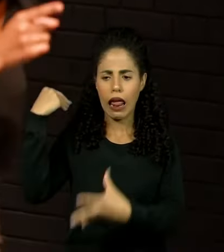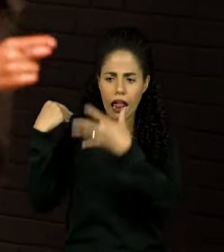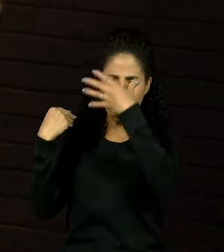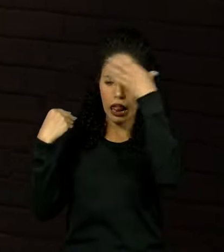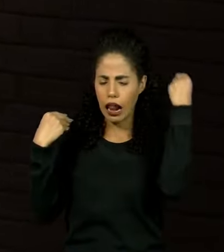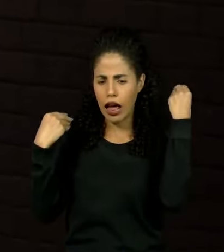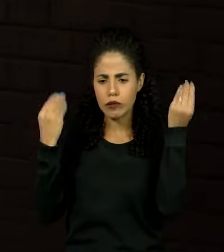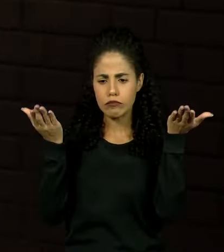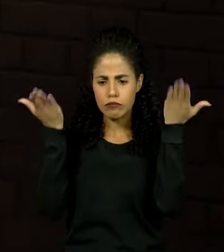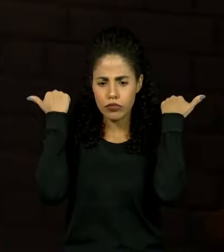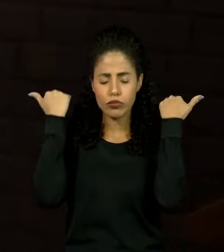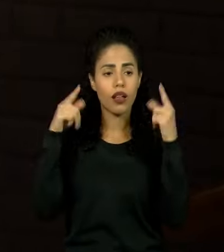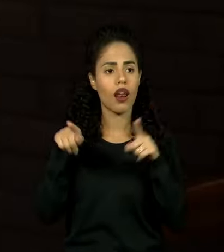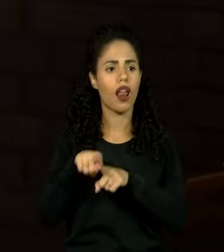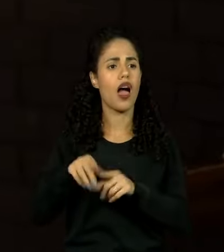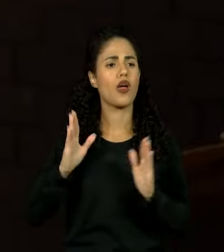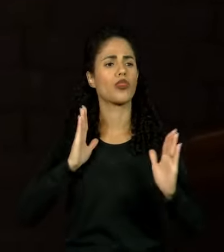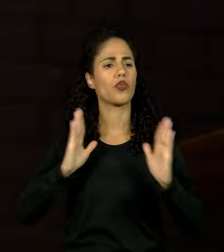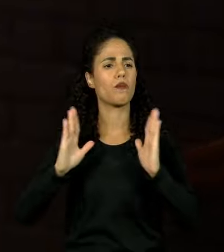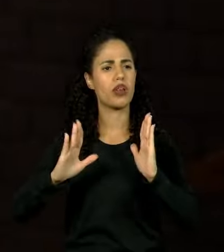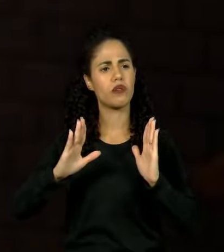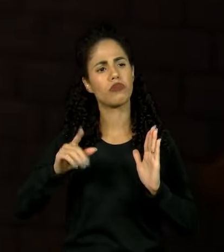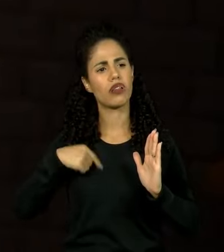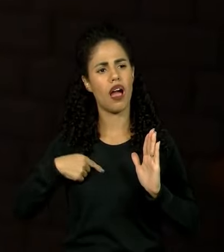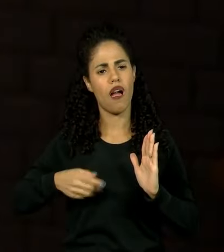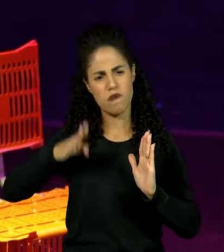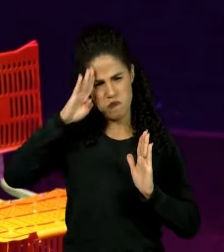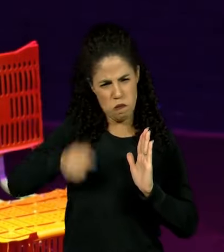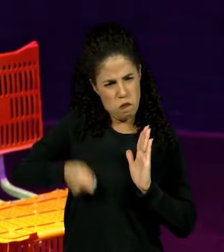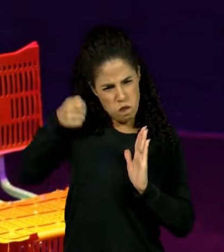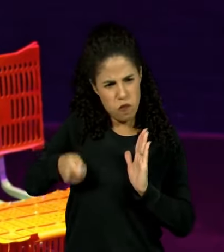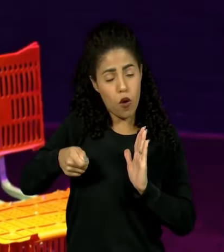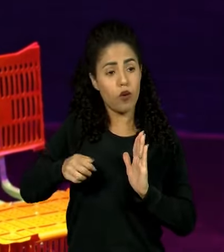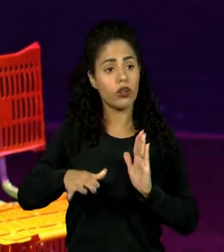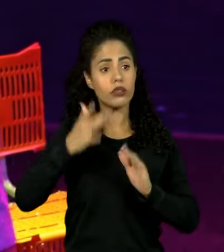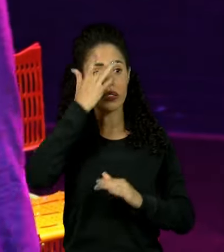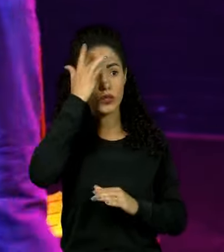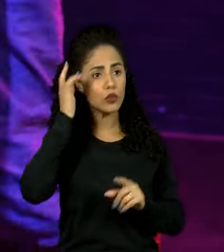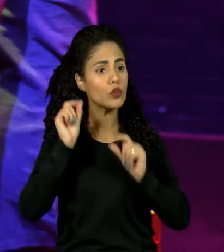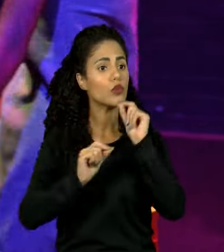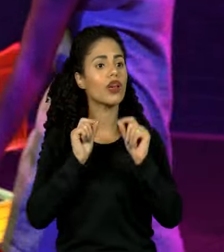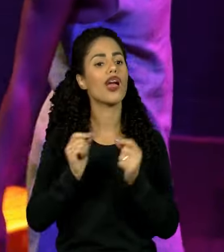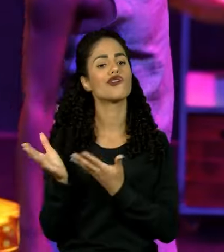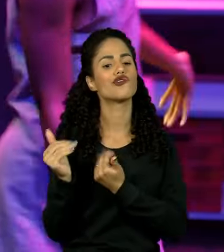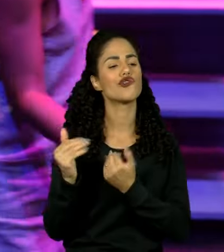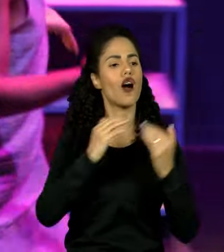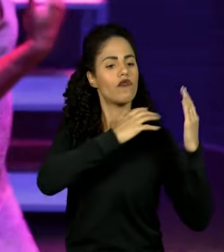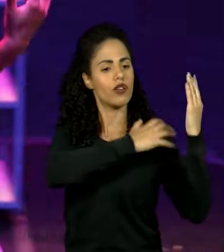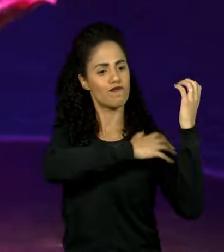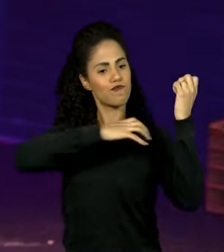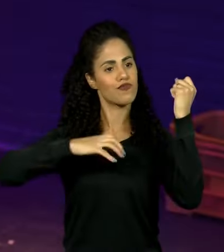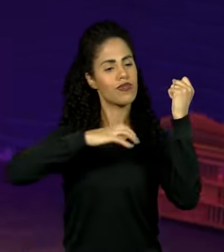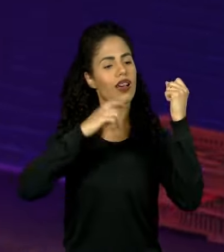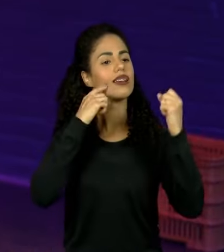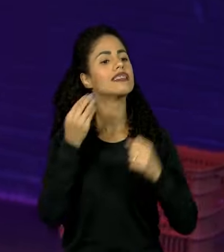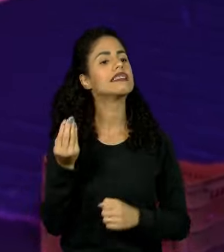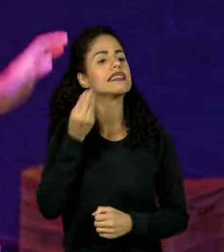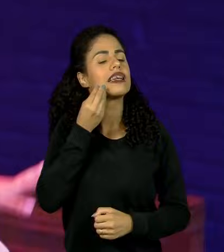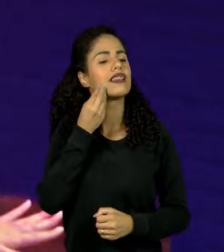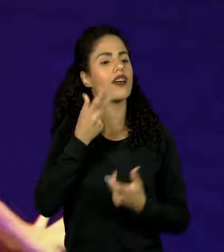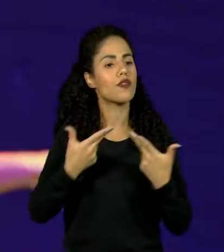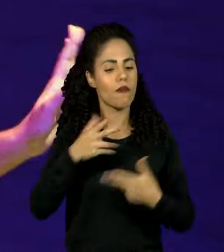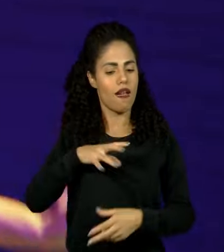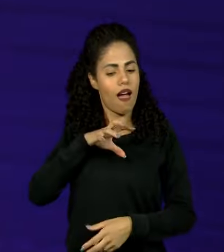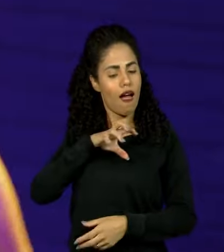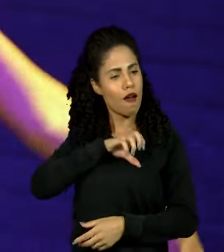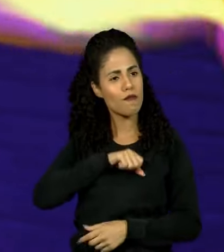apagado pela ditadura militar e jovens estavam ali se ponderando se amando fazendo da música do